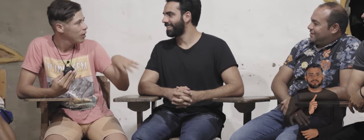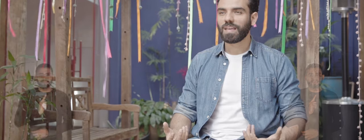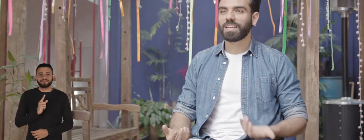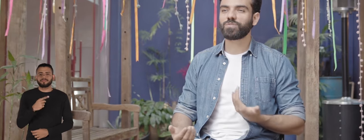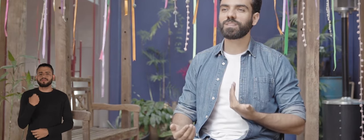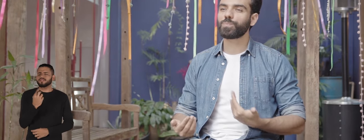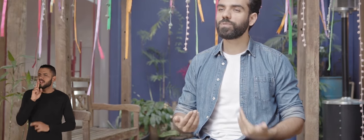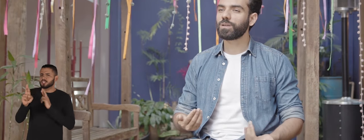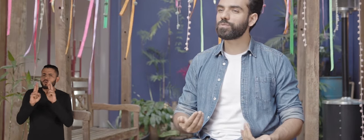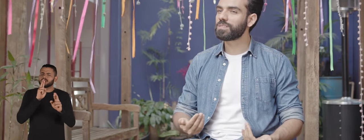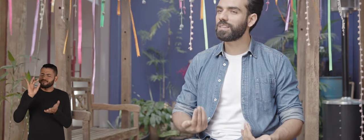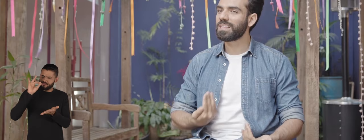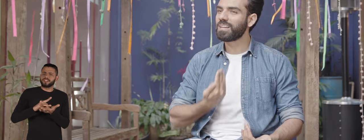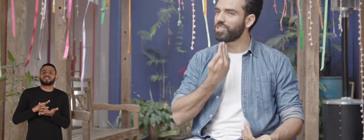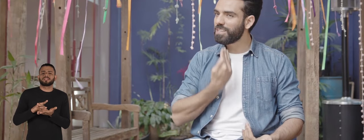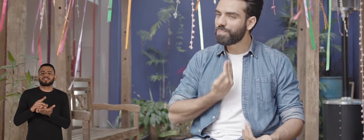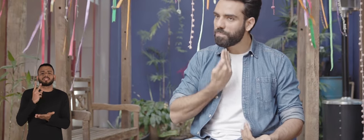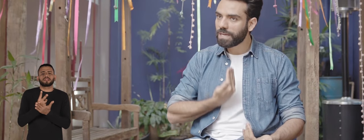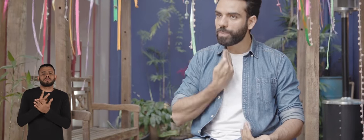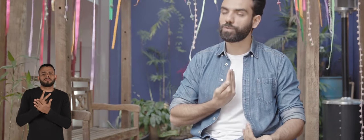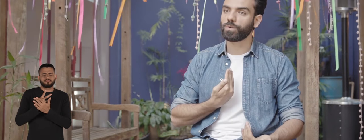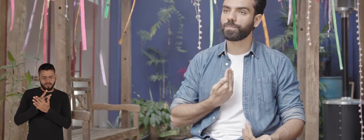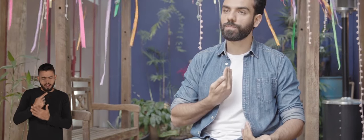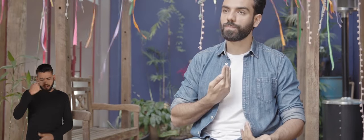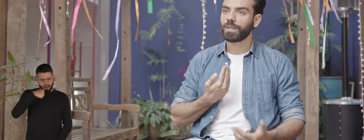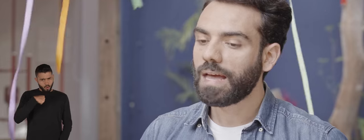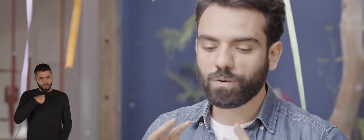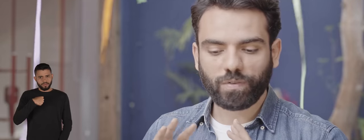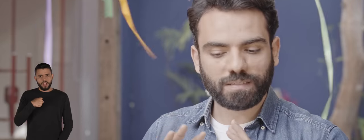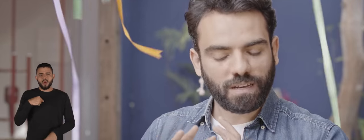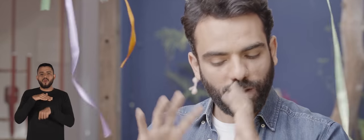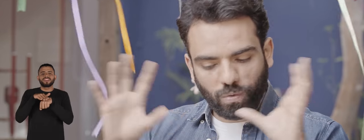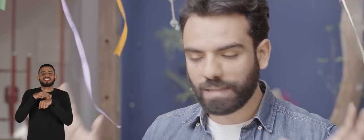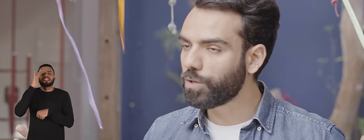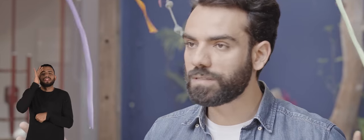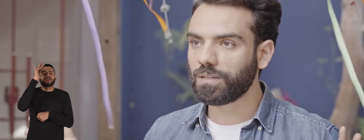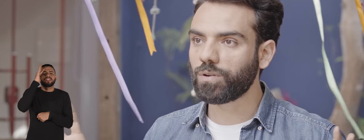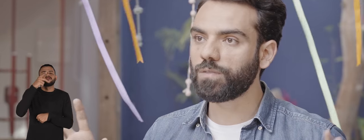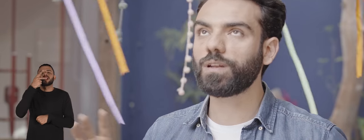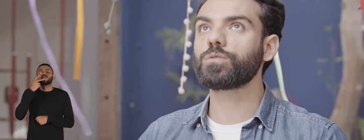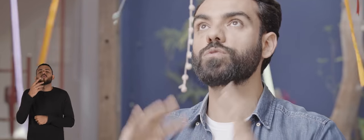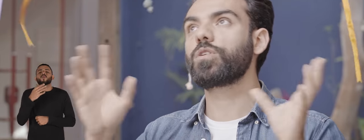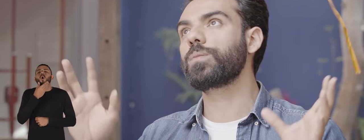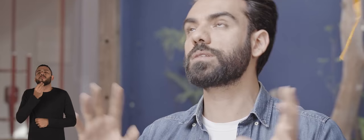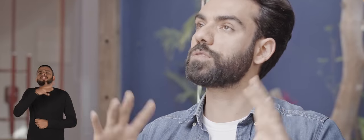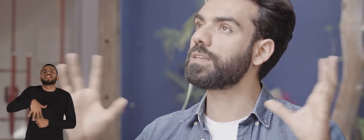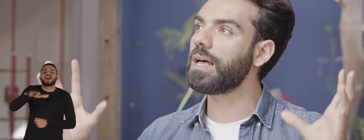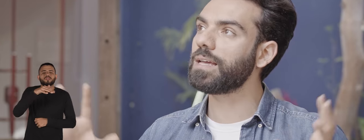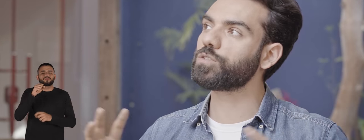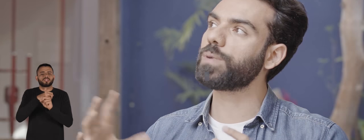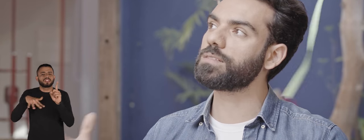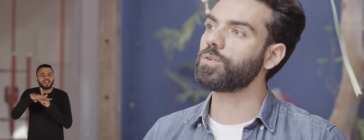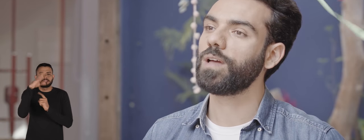tem a gente vai se responder com sinceridade em primeira pessoa a conversa não é teorizando não é falando dos homens